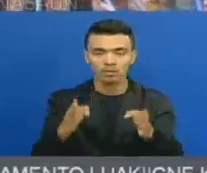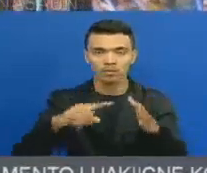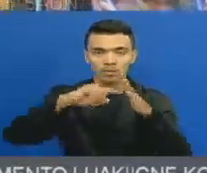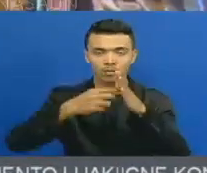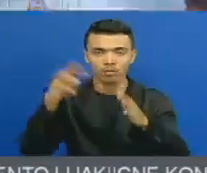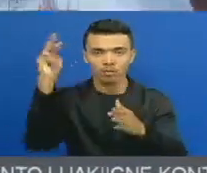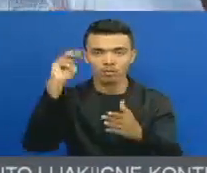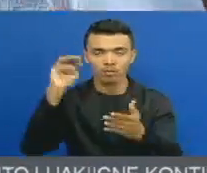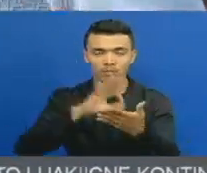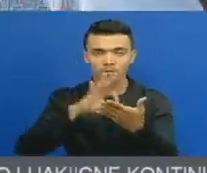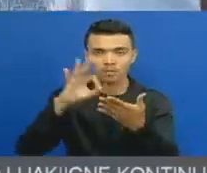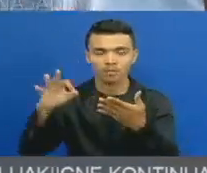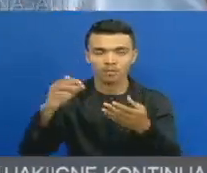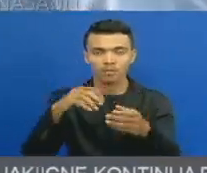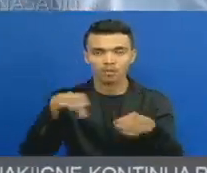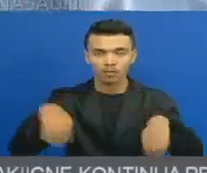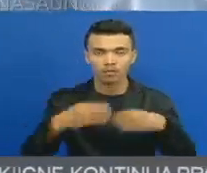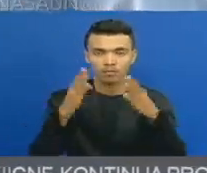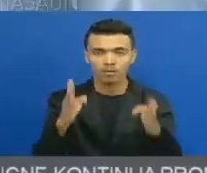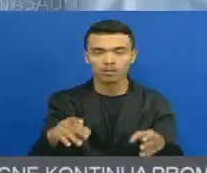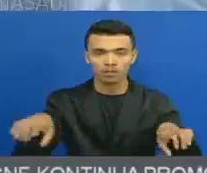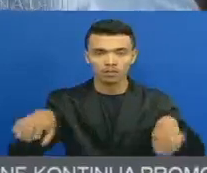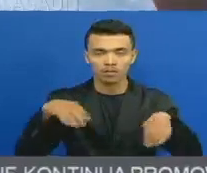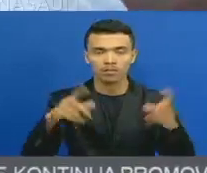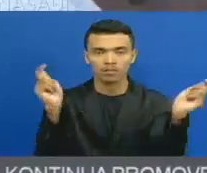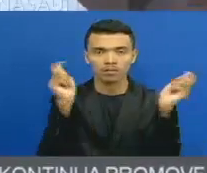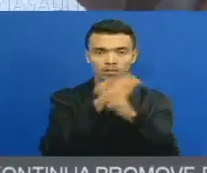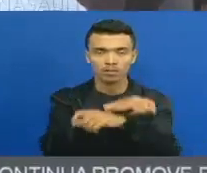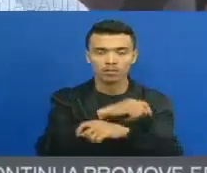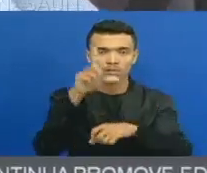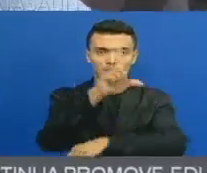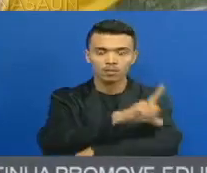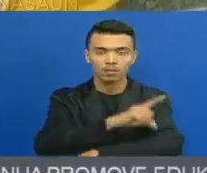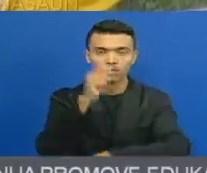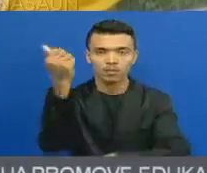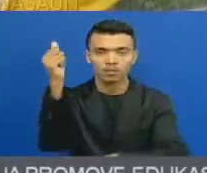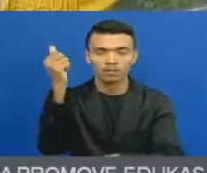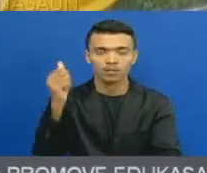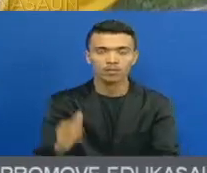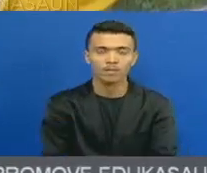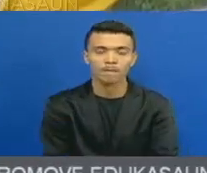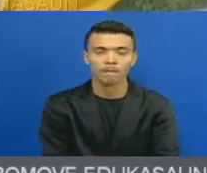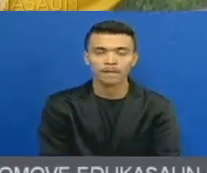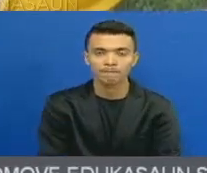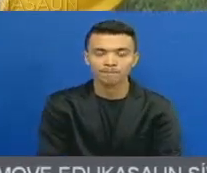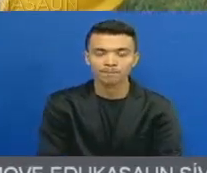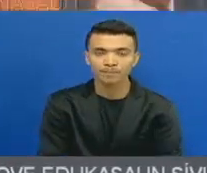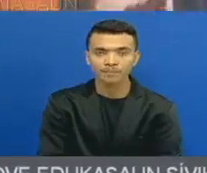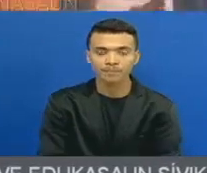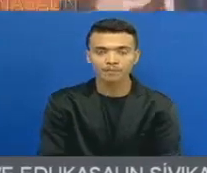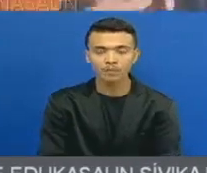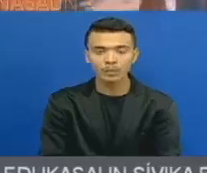iha segunda-feira ne, no trabalhador sira se serviço troca malu cada loron sanolo. Hosi município Ainaro,